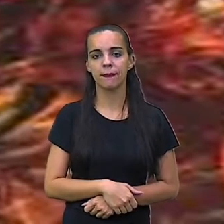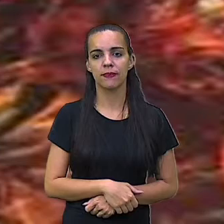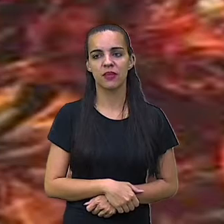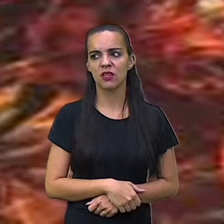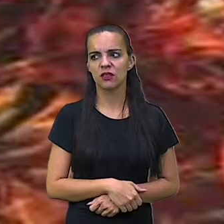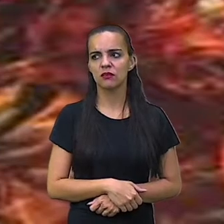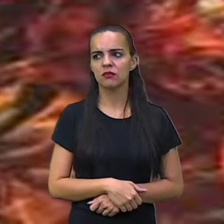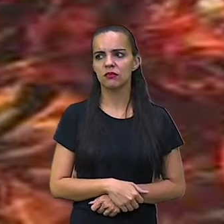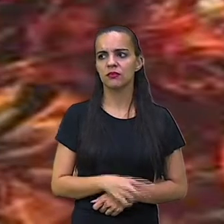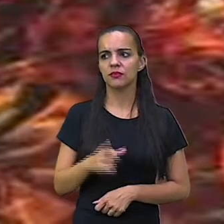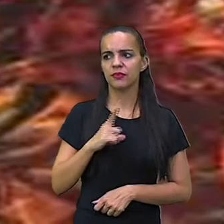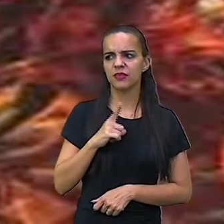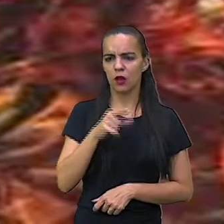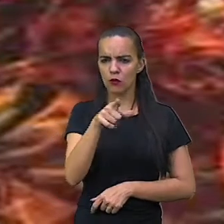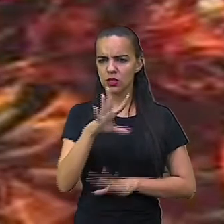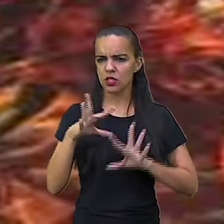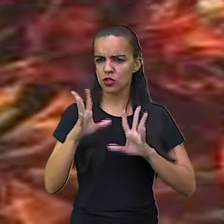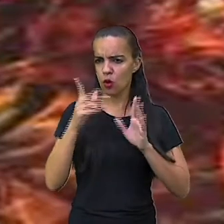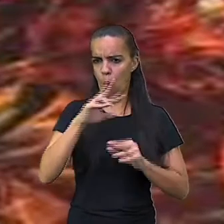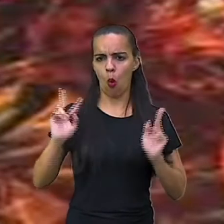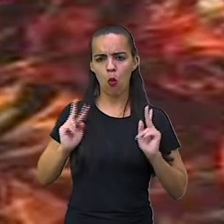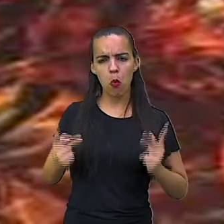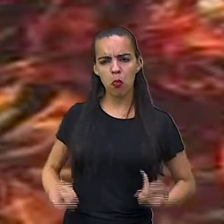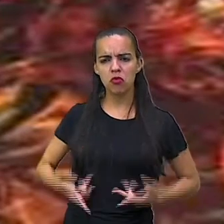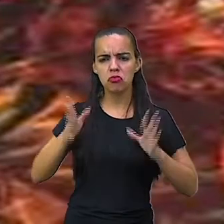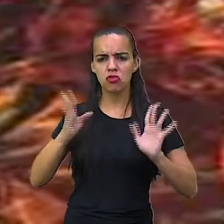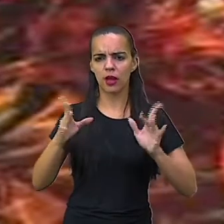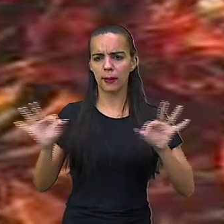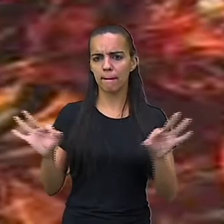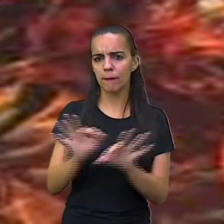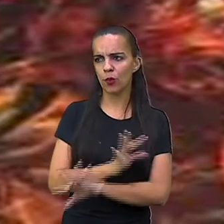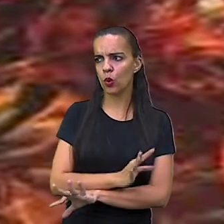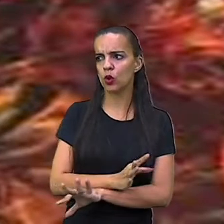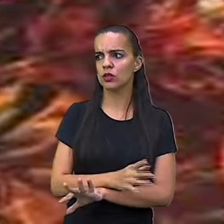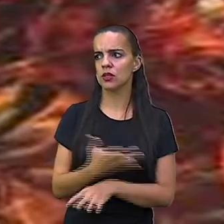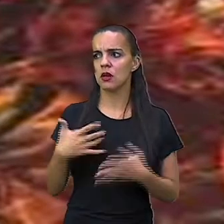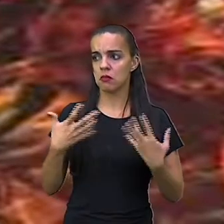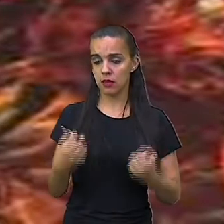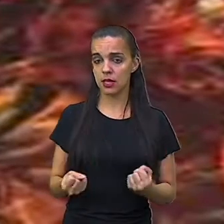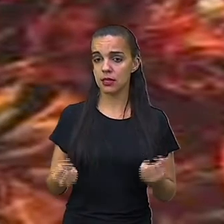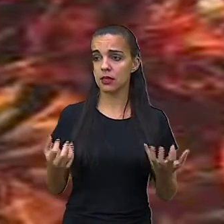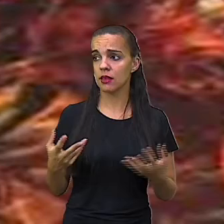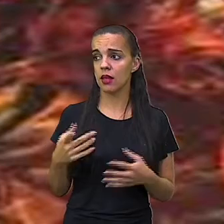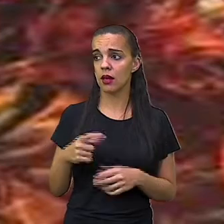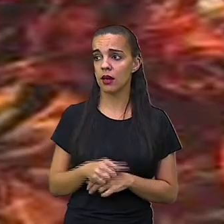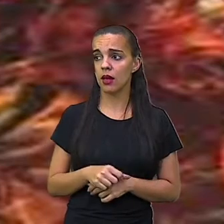Os seres humanos estão preparados para respeitar uns aos outros,